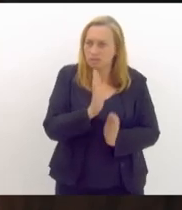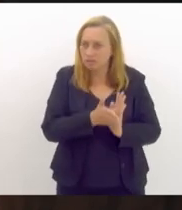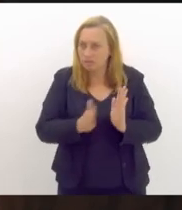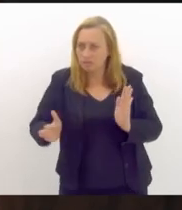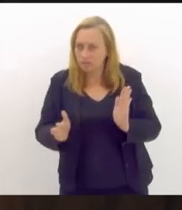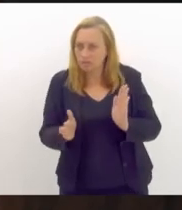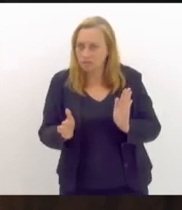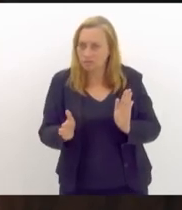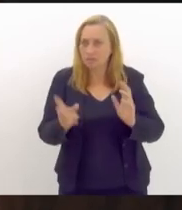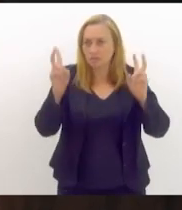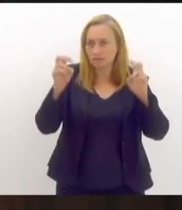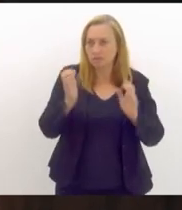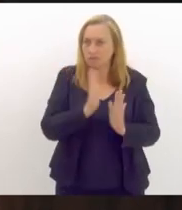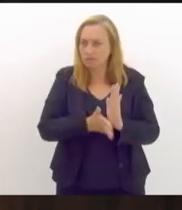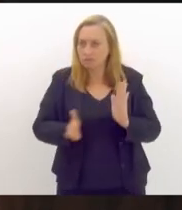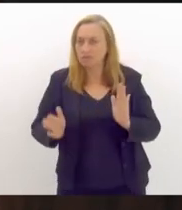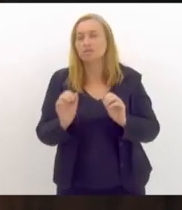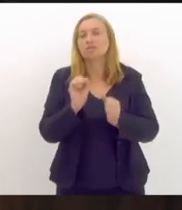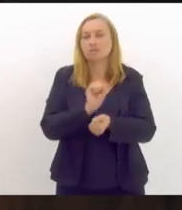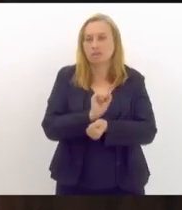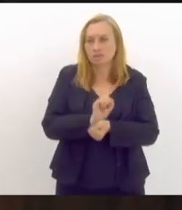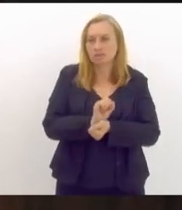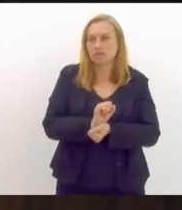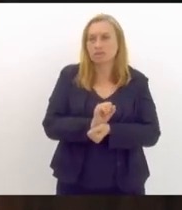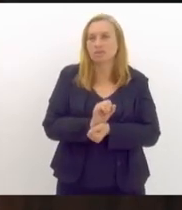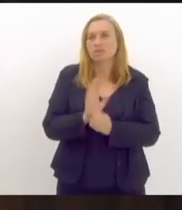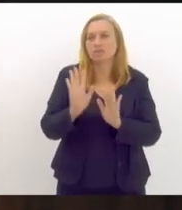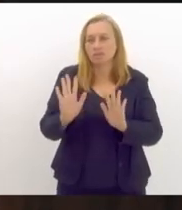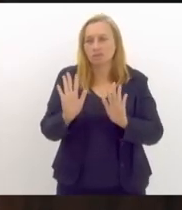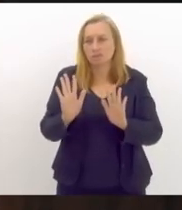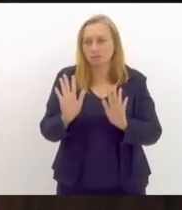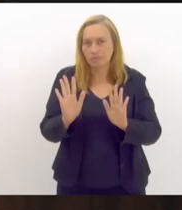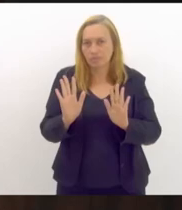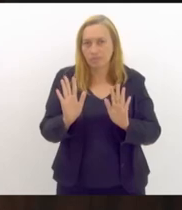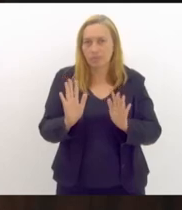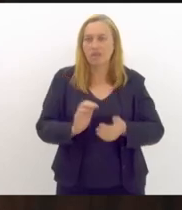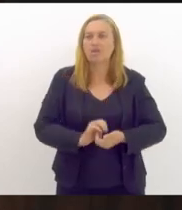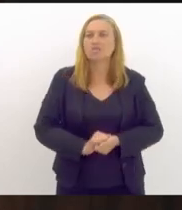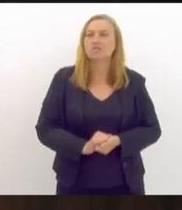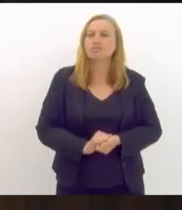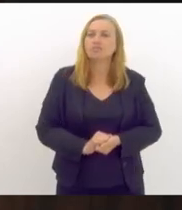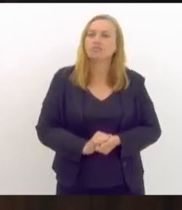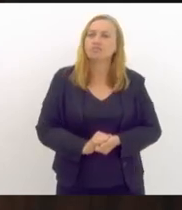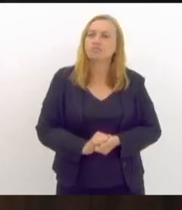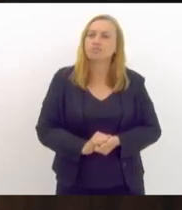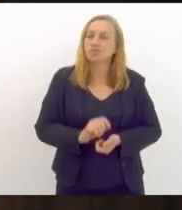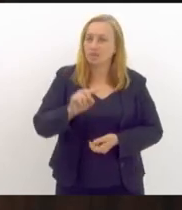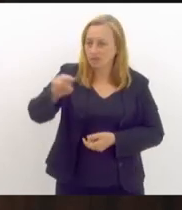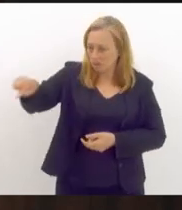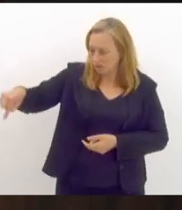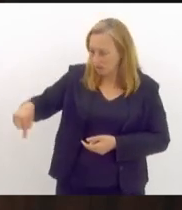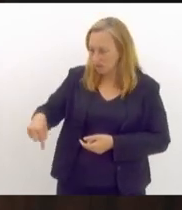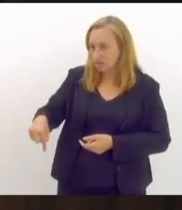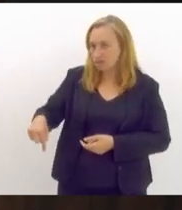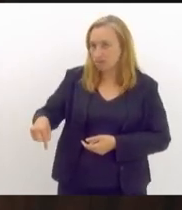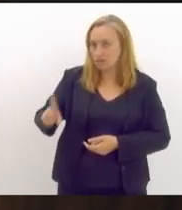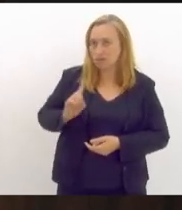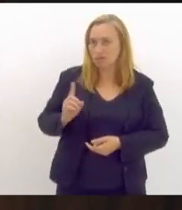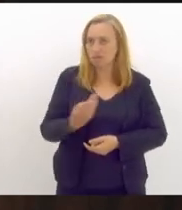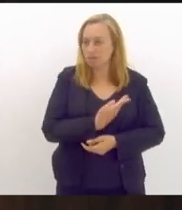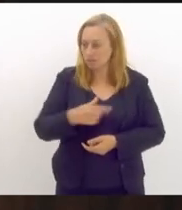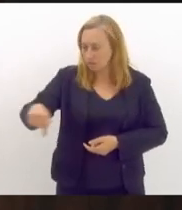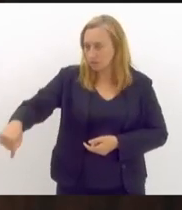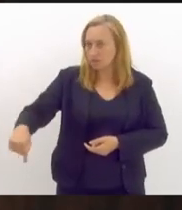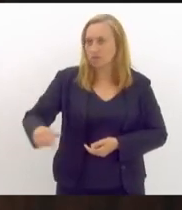de ordem pela ordem vai poder seria aqui embaixo Dani por gentileza